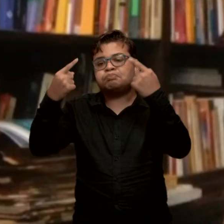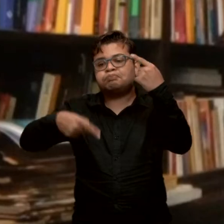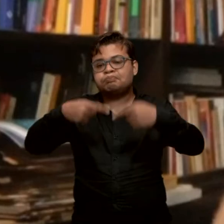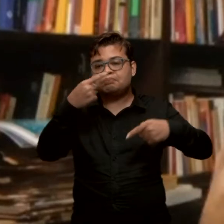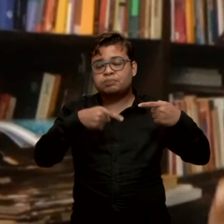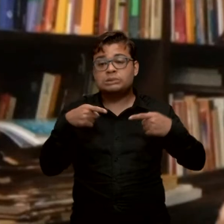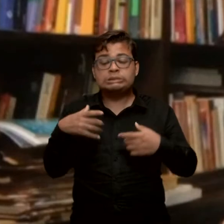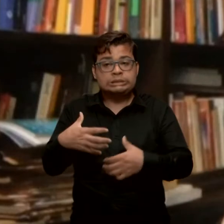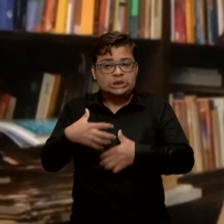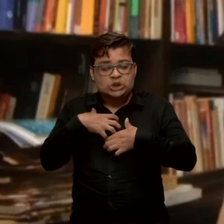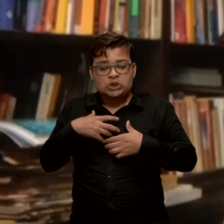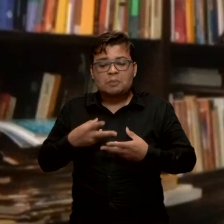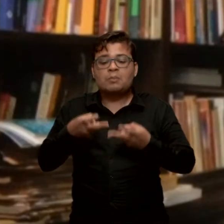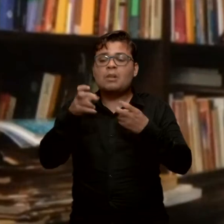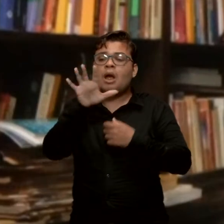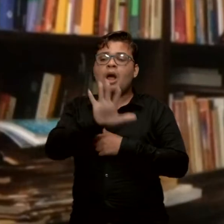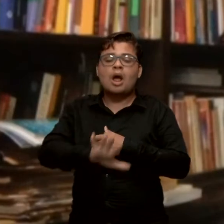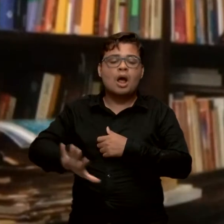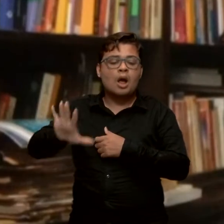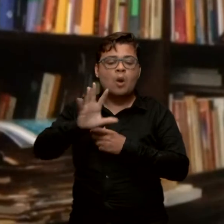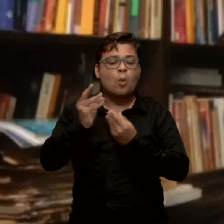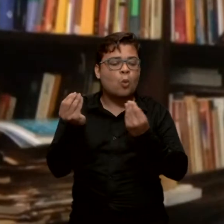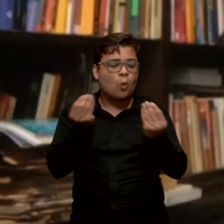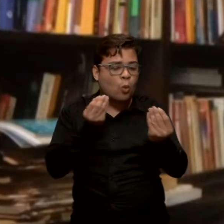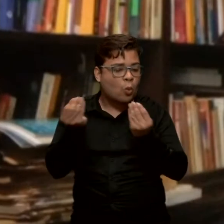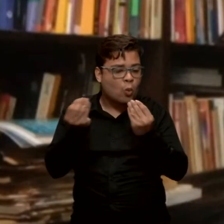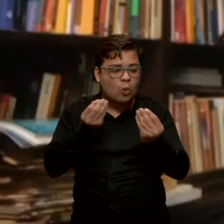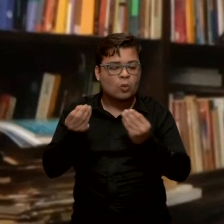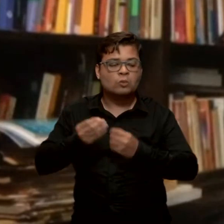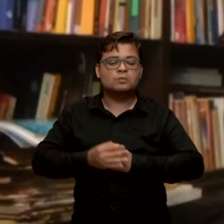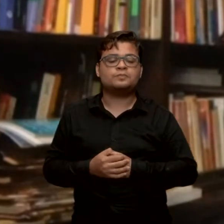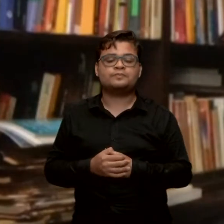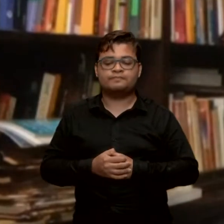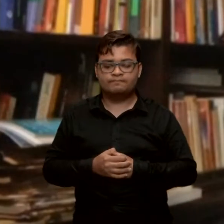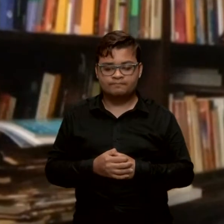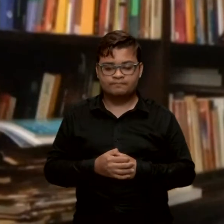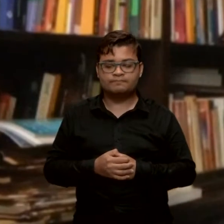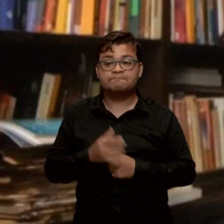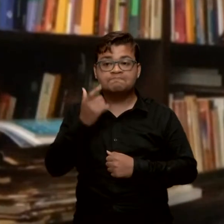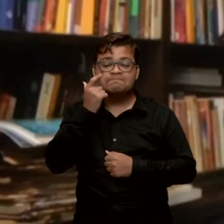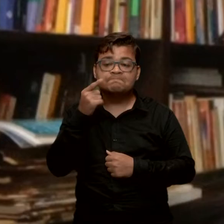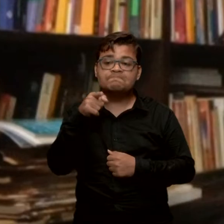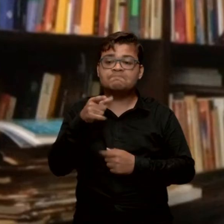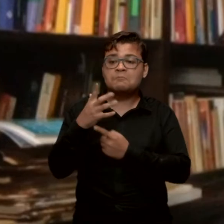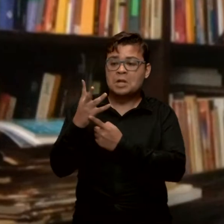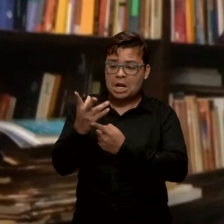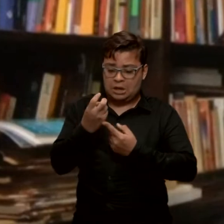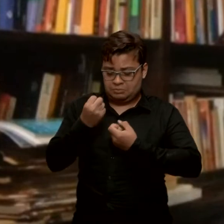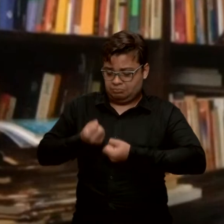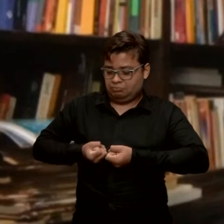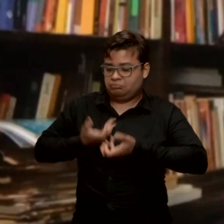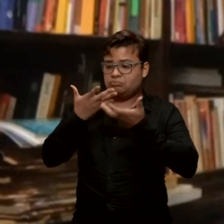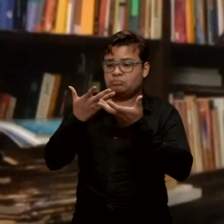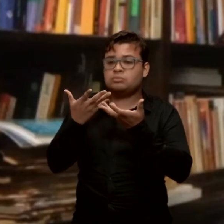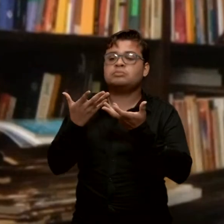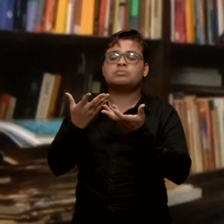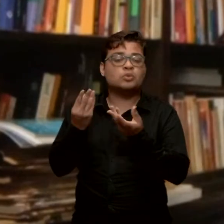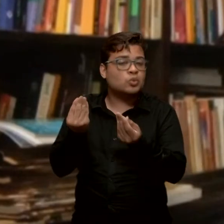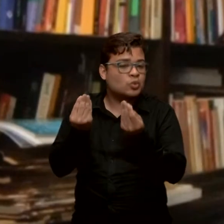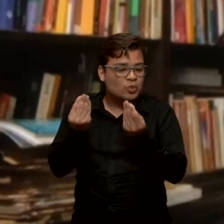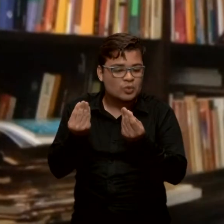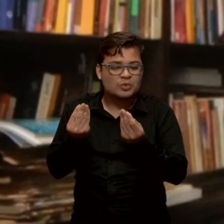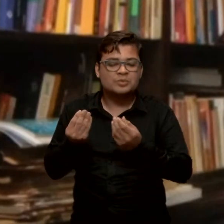né, o clima, então, assim, dessa produção artística, que é muito, assim, daquilo que eles vão chamar